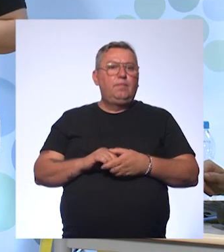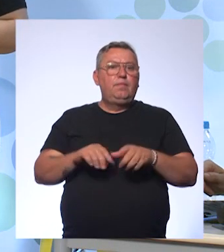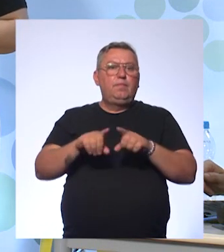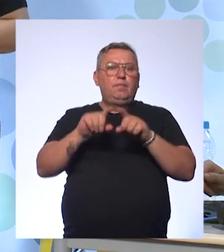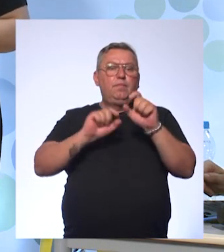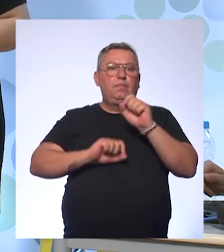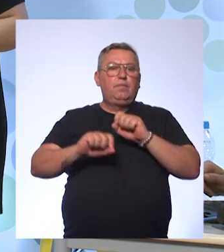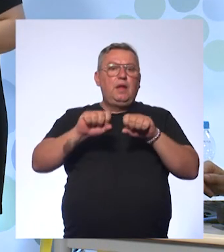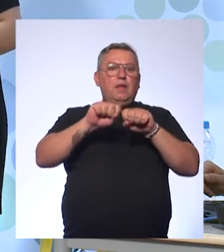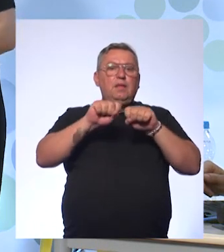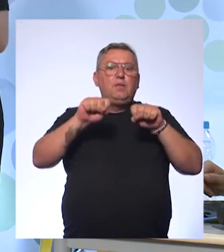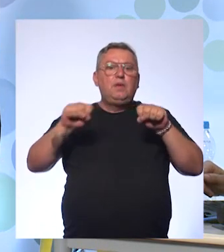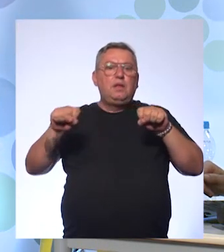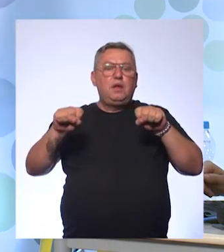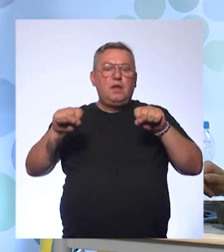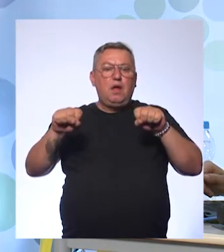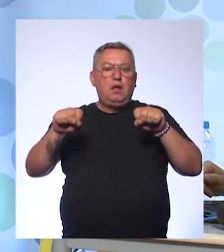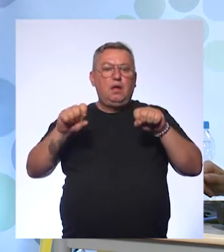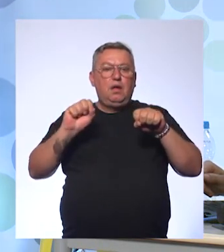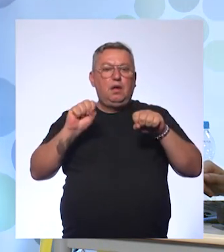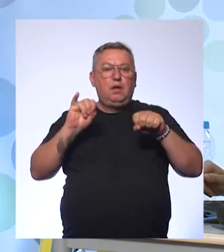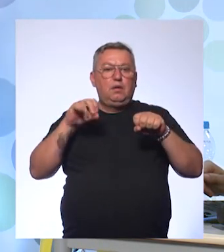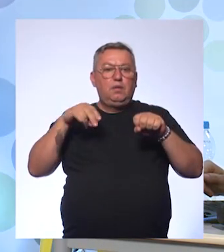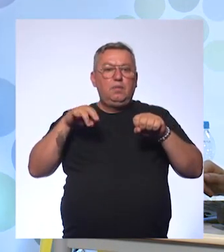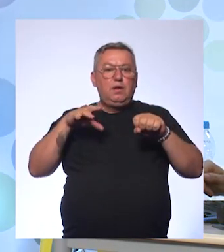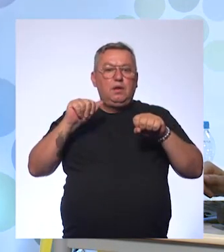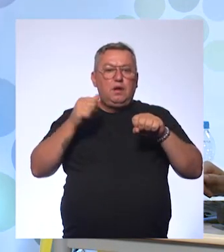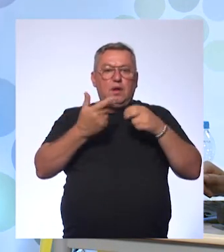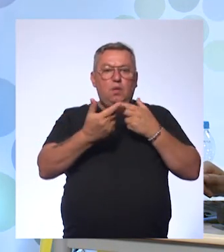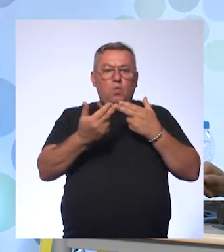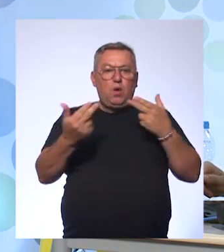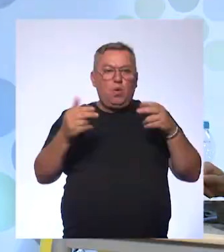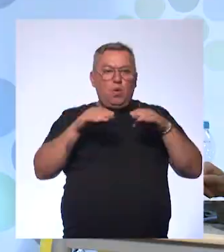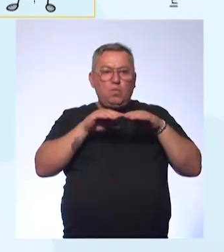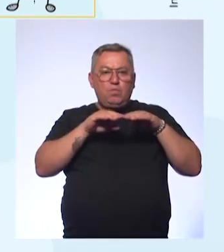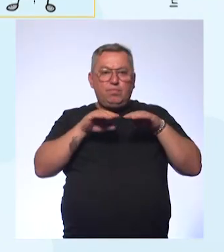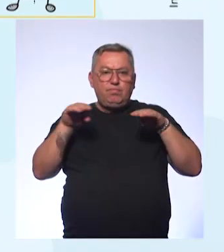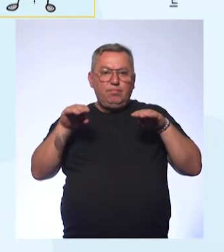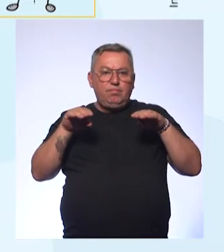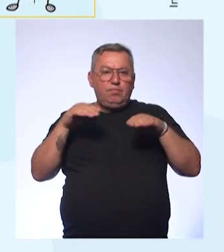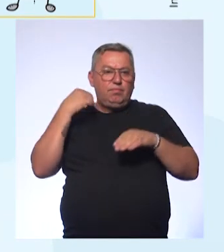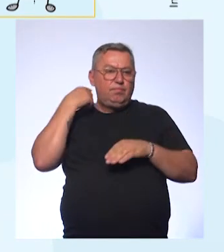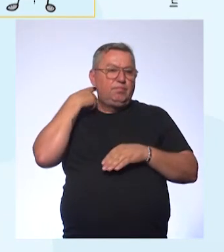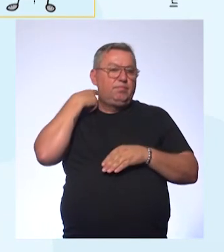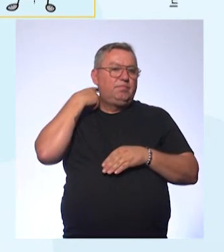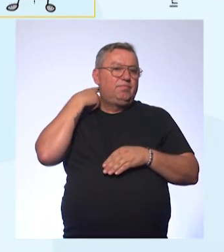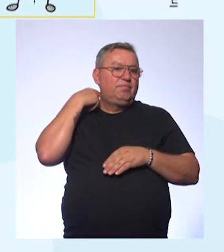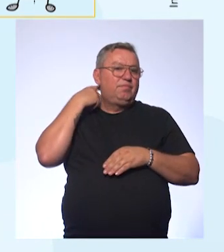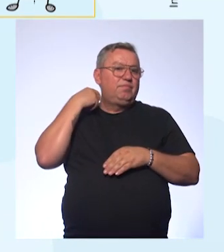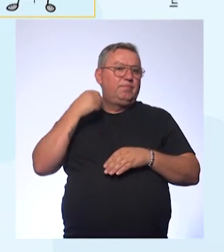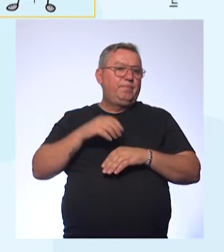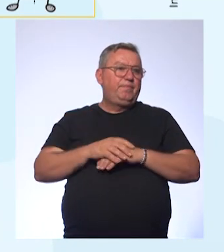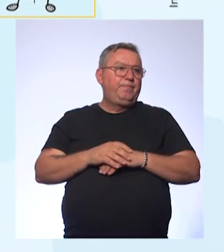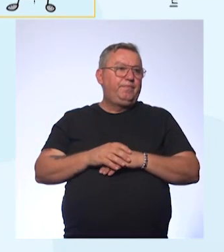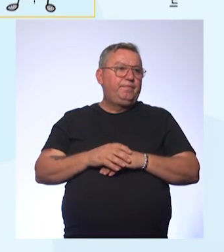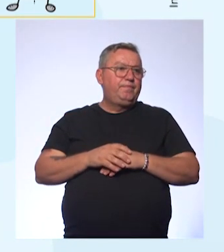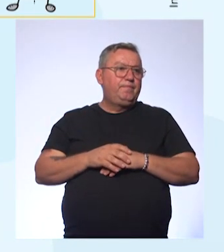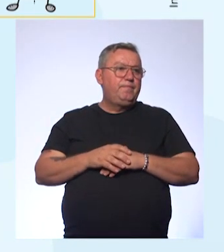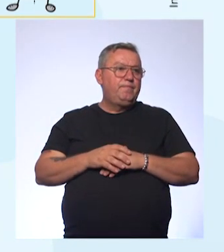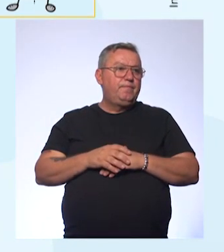da simetria. Então, se a gente tentar fazer um traço aqui, a gente não vai